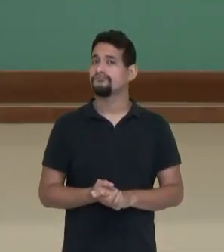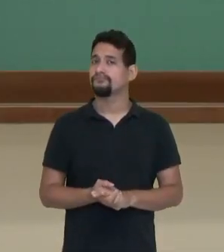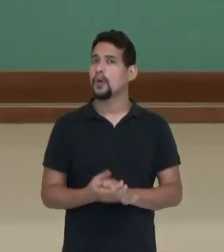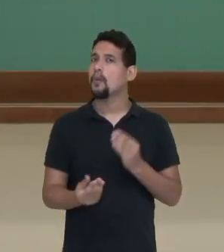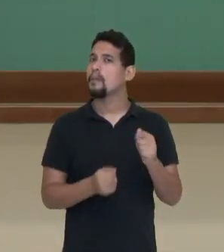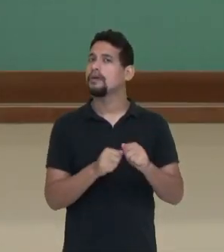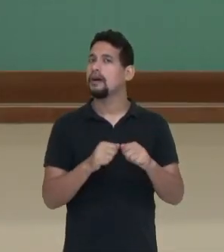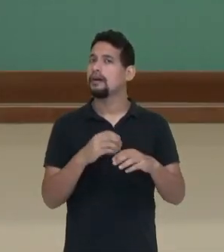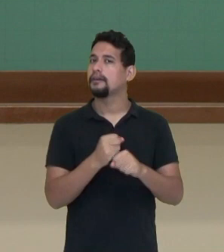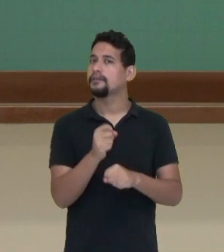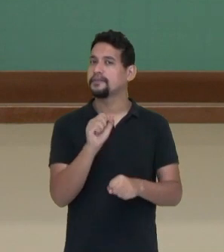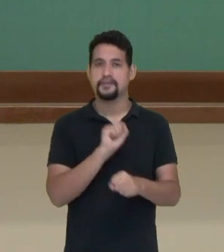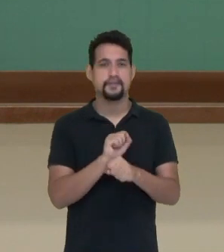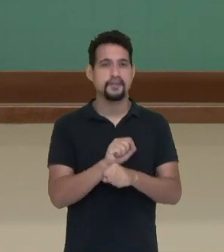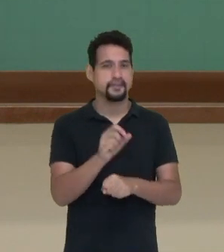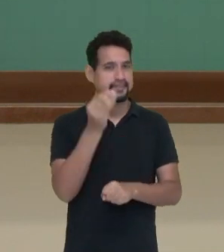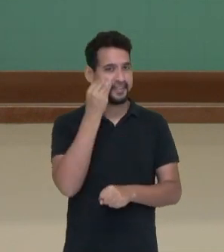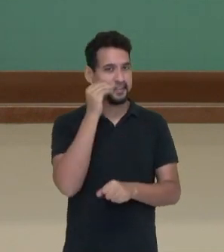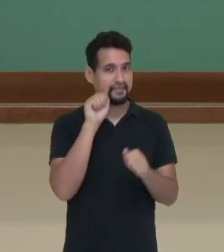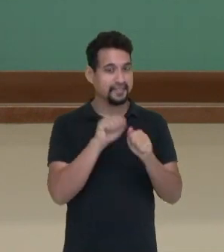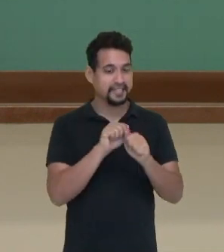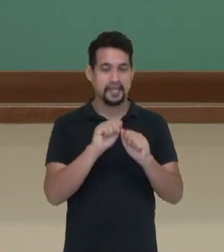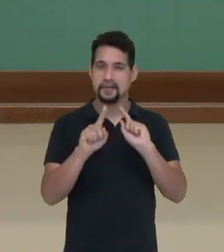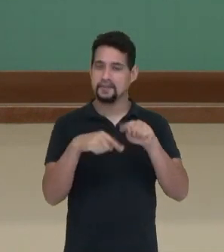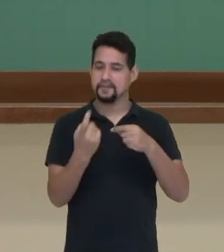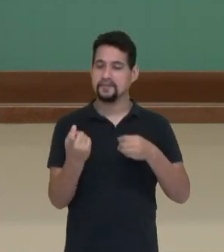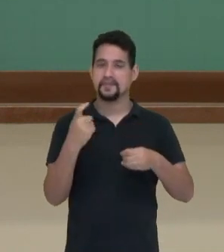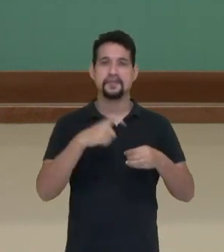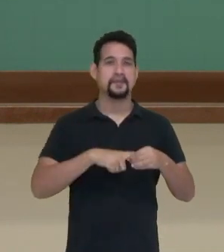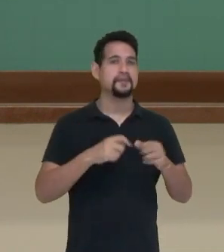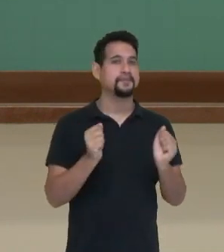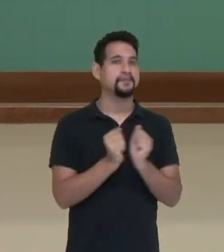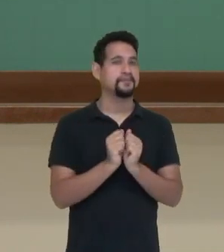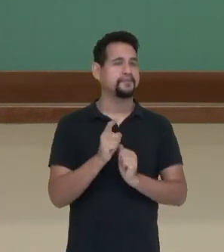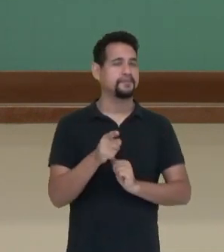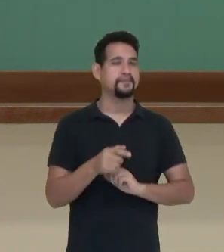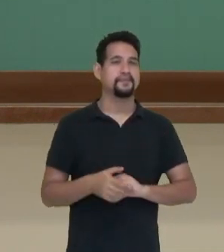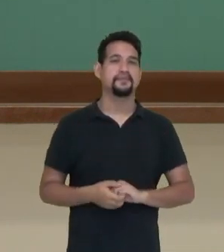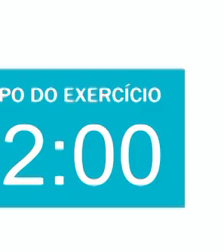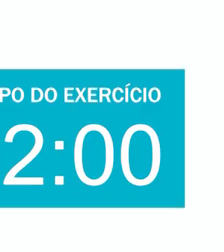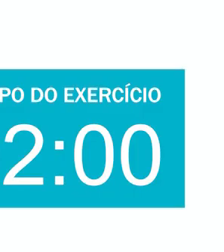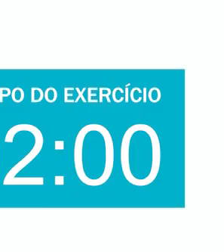faria esse cálculo? Vou dar um tempinho para vocês tentarem fazer e eu já retomo para fazer a correção.